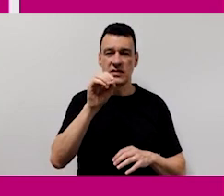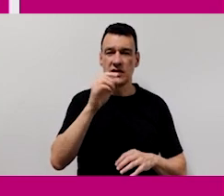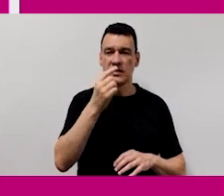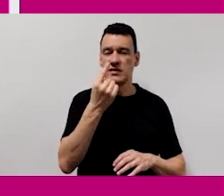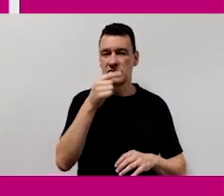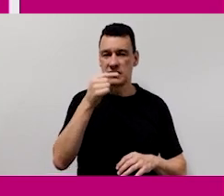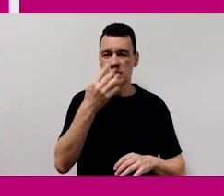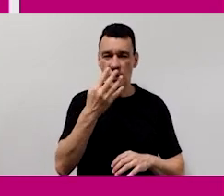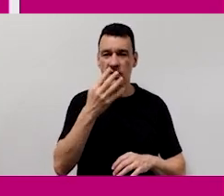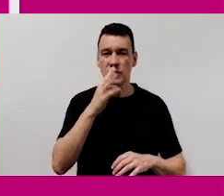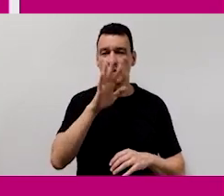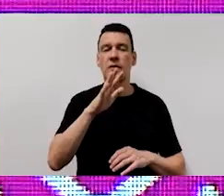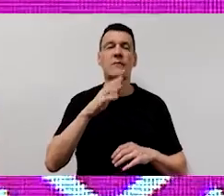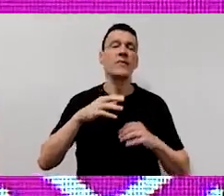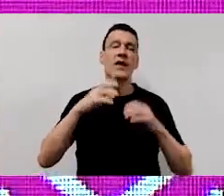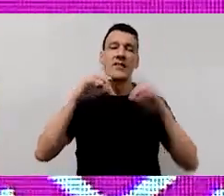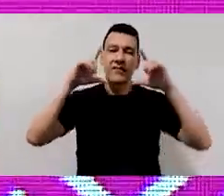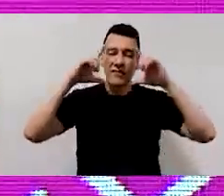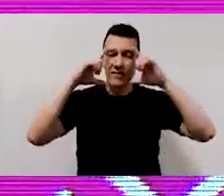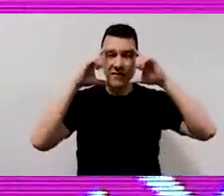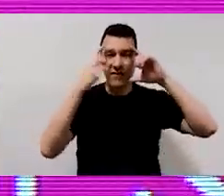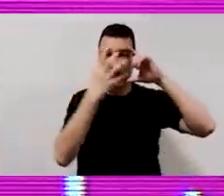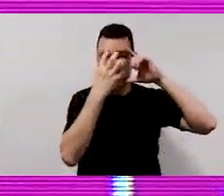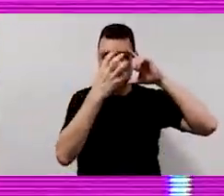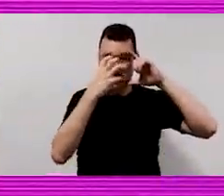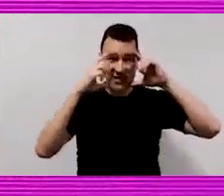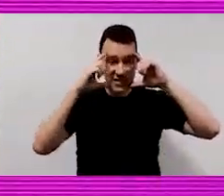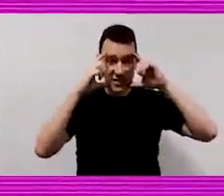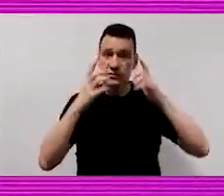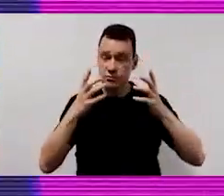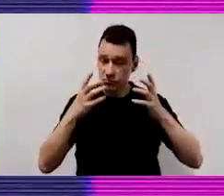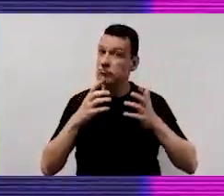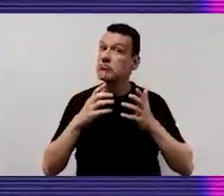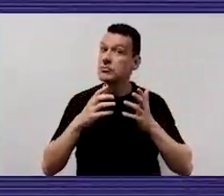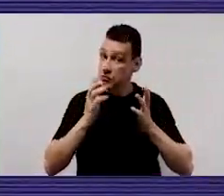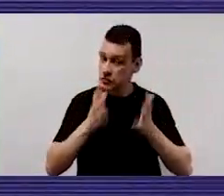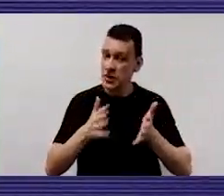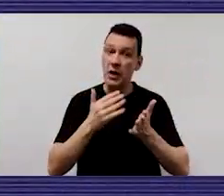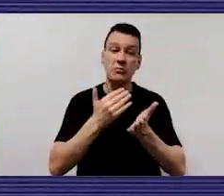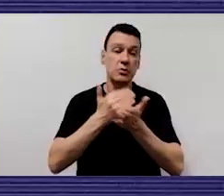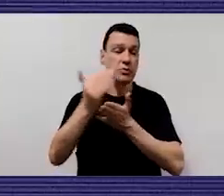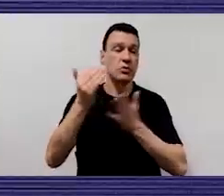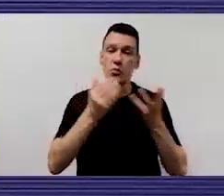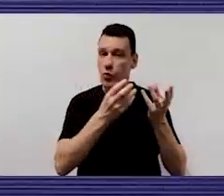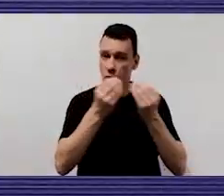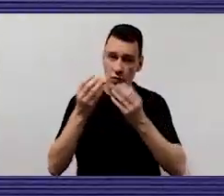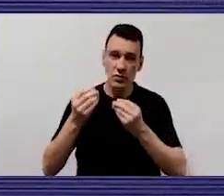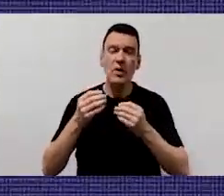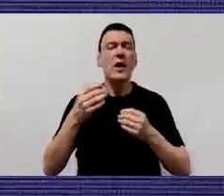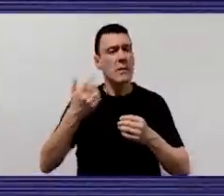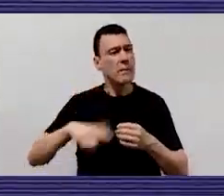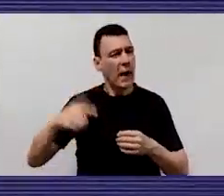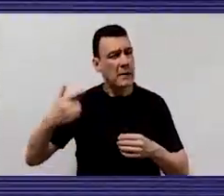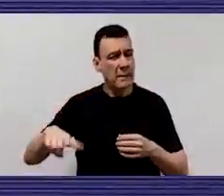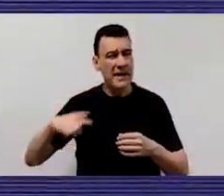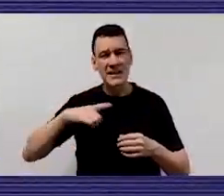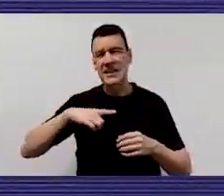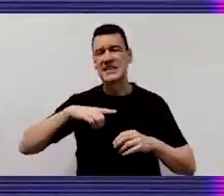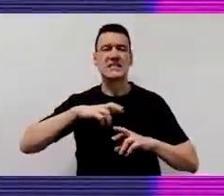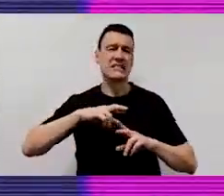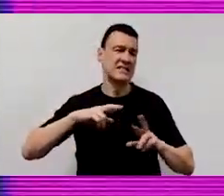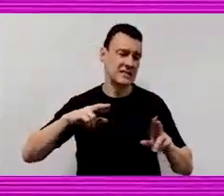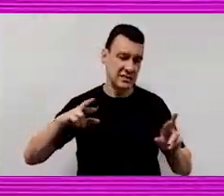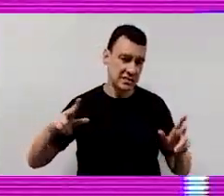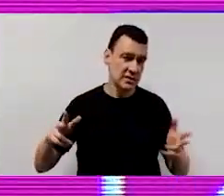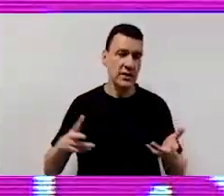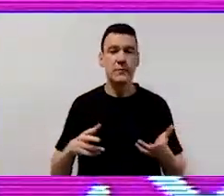no campo de biometria facial, autenticação de biometria. E tem muitas outras coisas por vir. A gente tem também e-mails, dispositivos. E